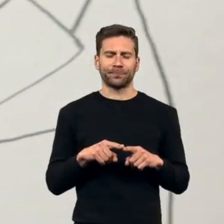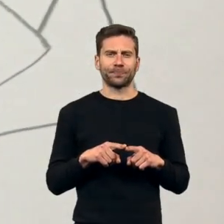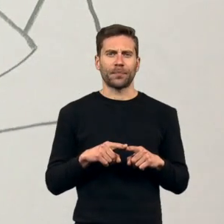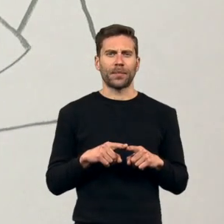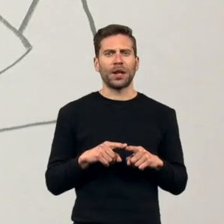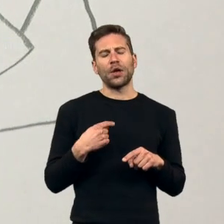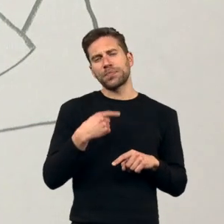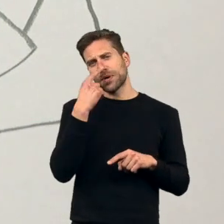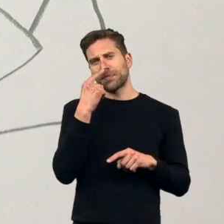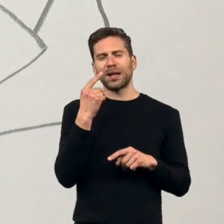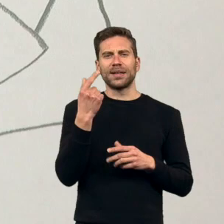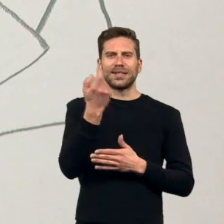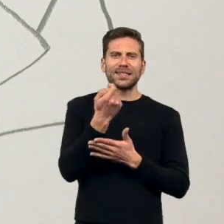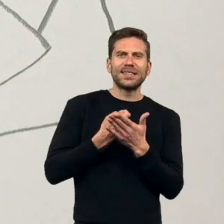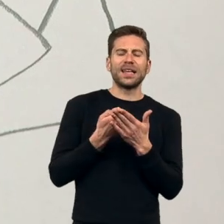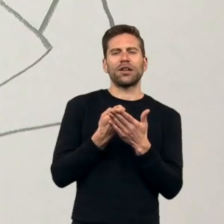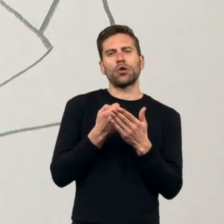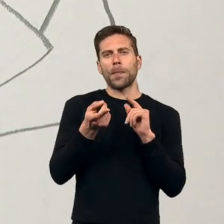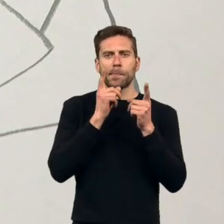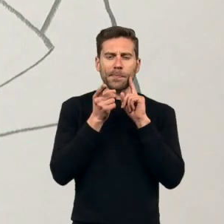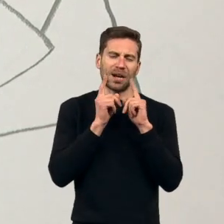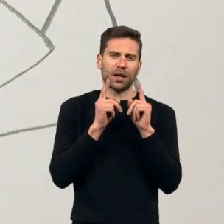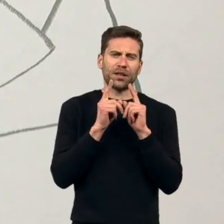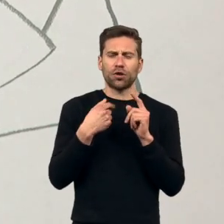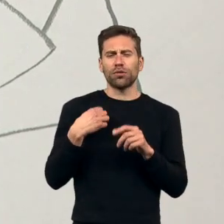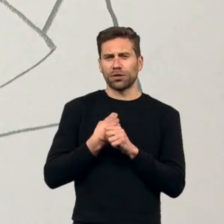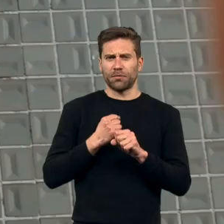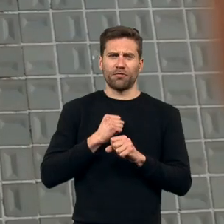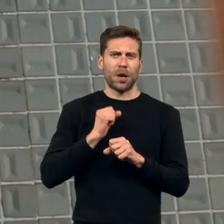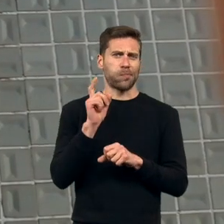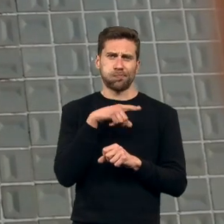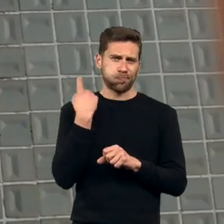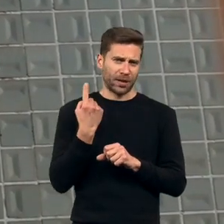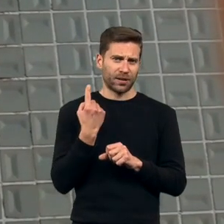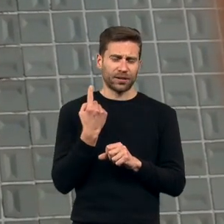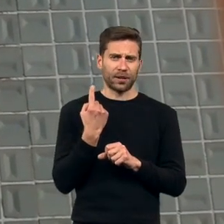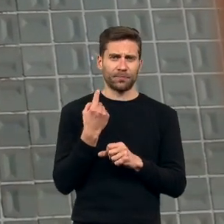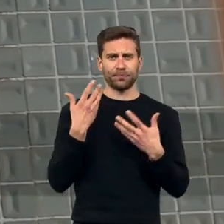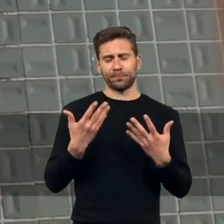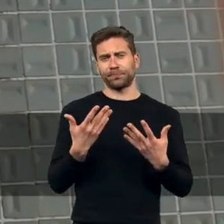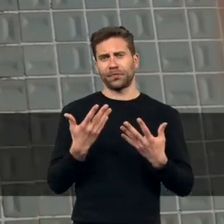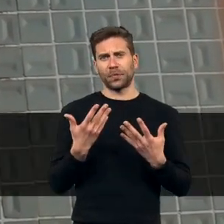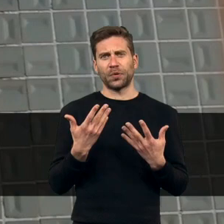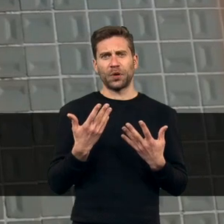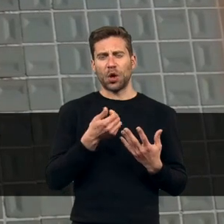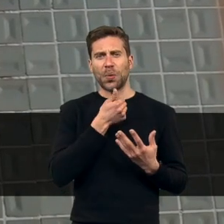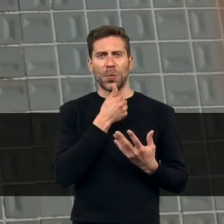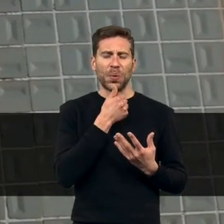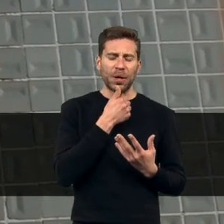desenhos humorísticos, que não é muito frequente no meu trabalho, mas desta vez fui para